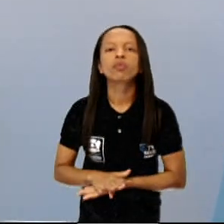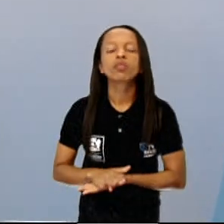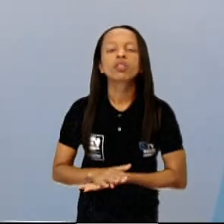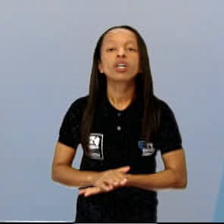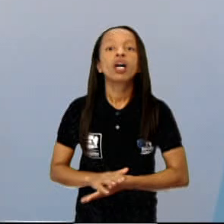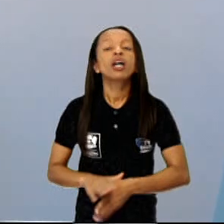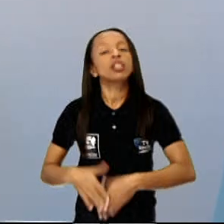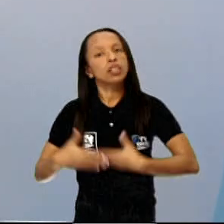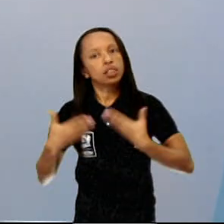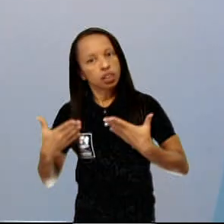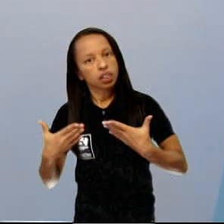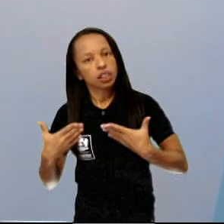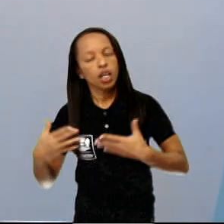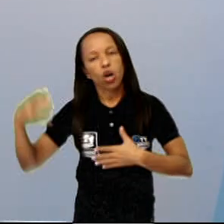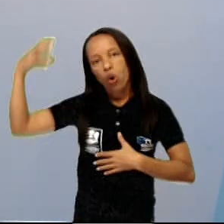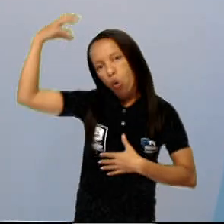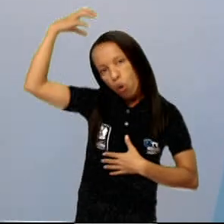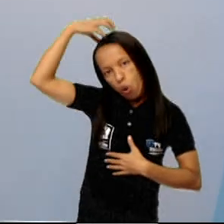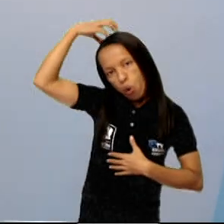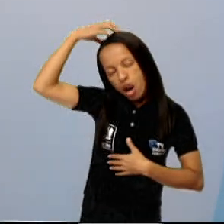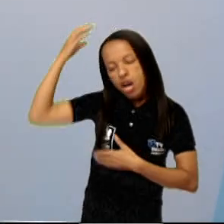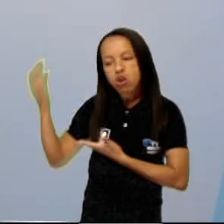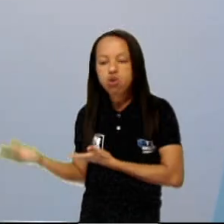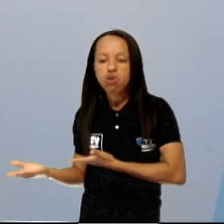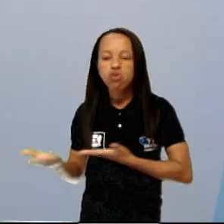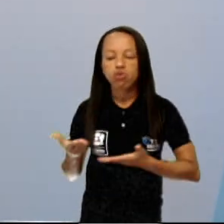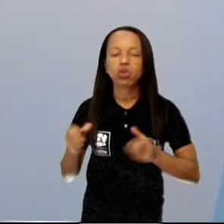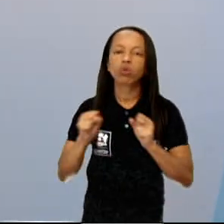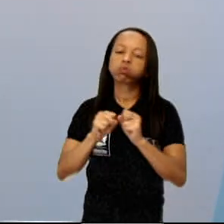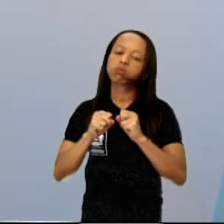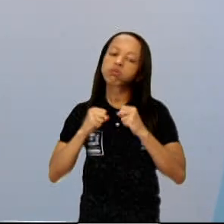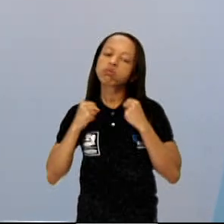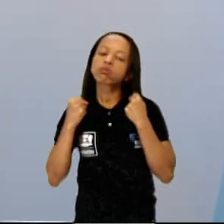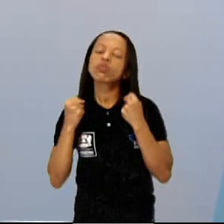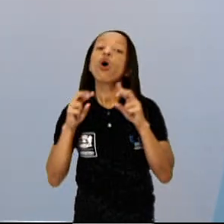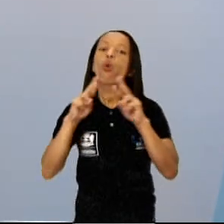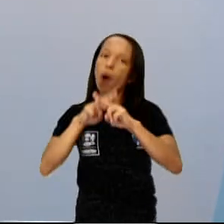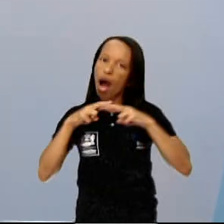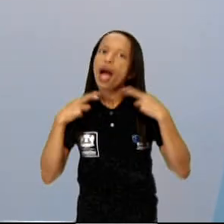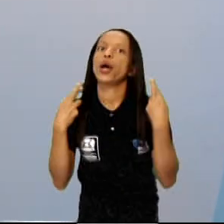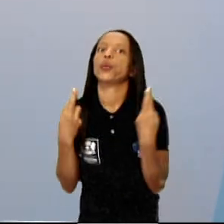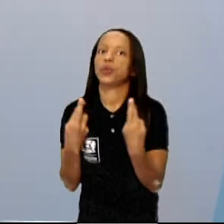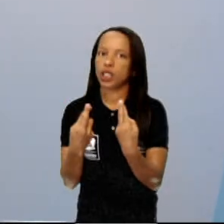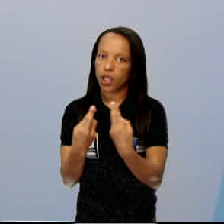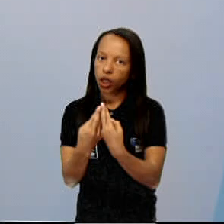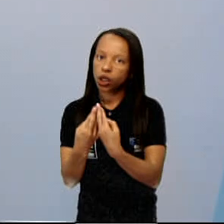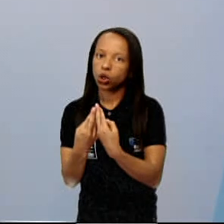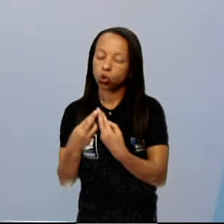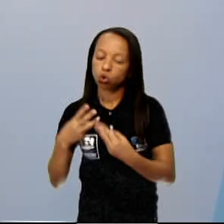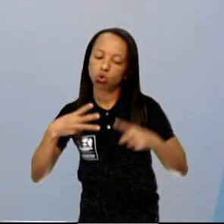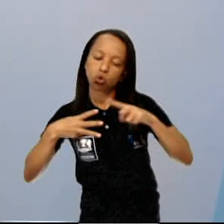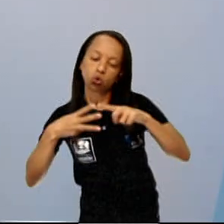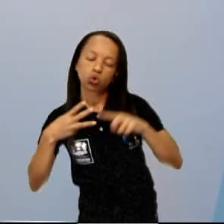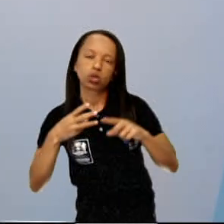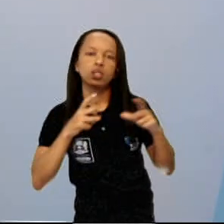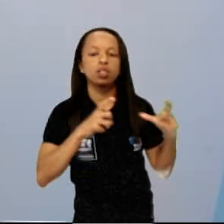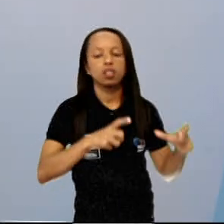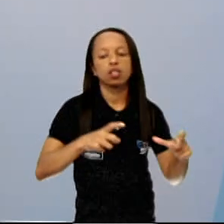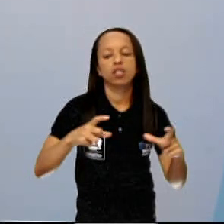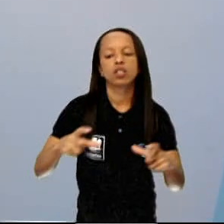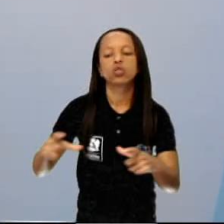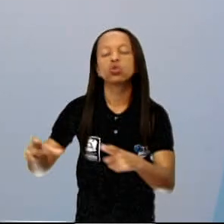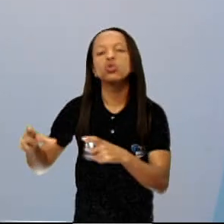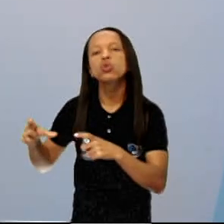estados gerais, dos três estados. Tá certo? Nesse momento, quando reconvoca essa